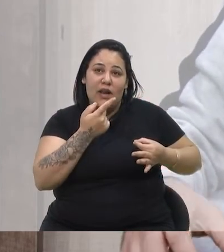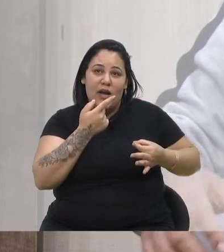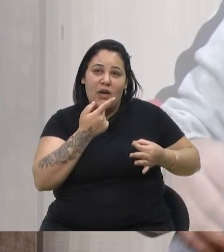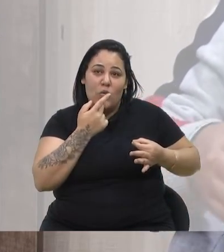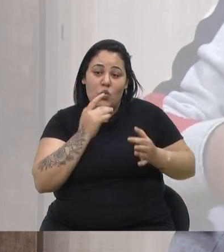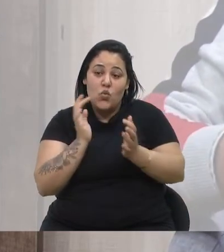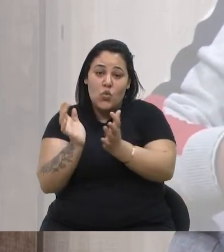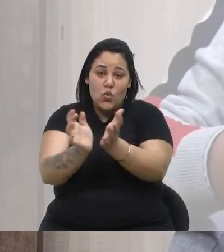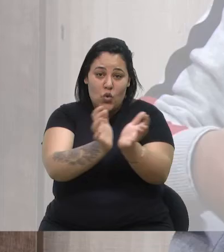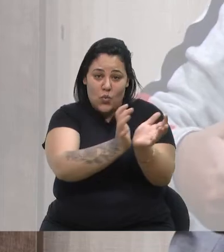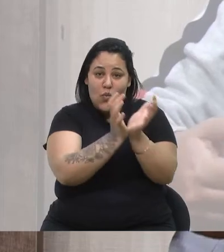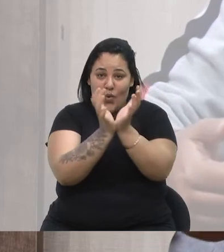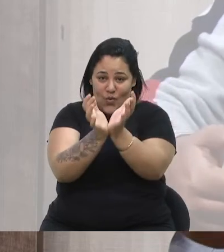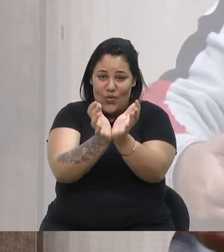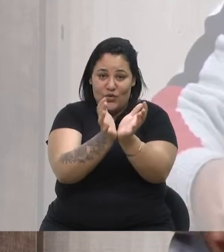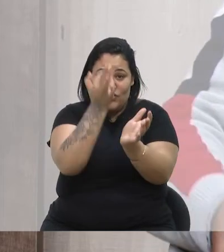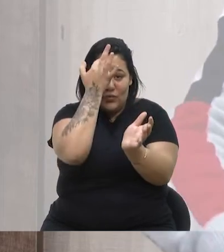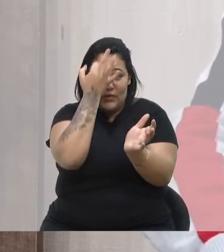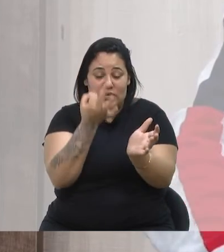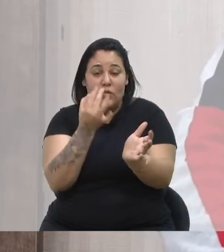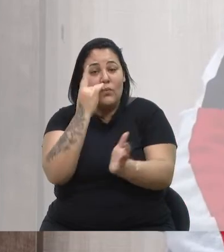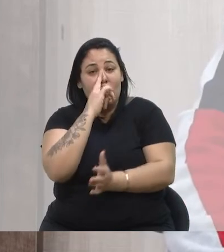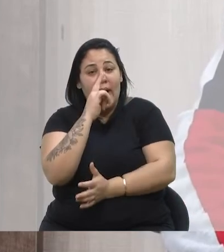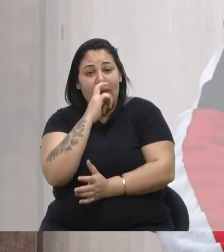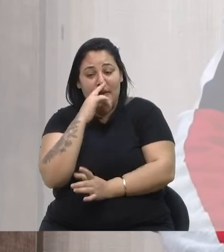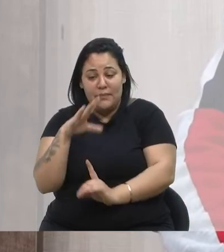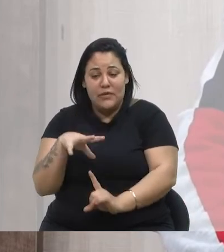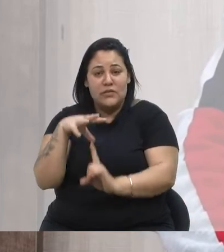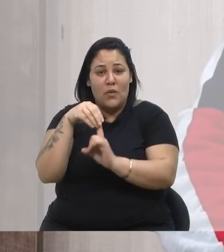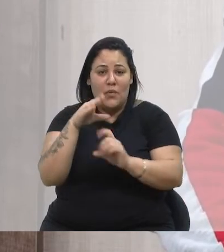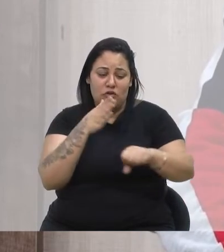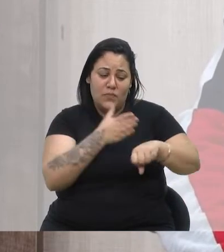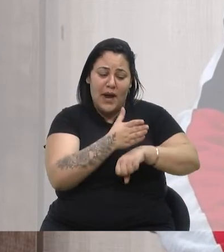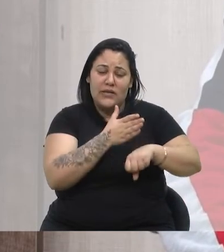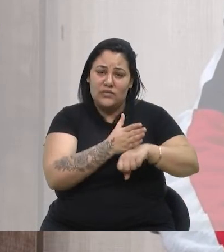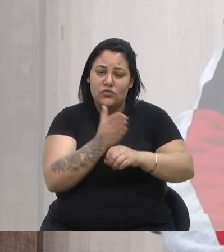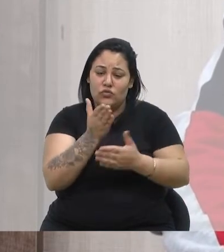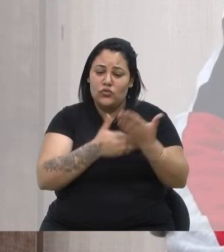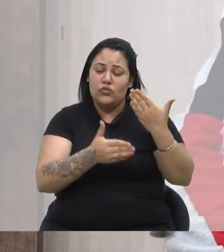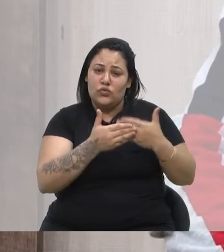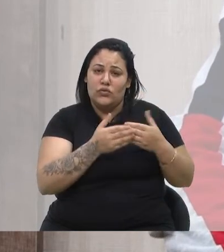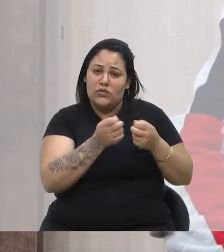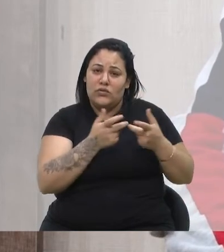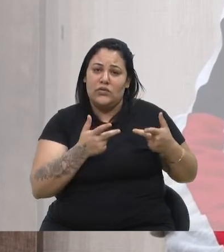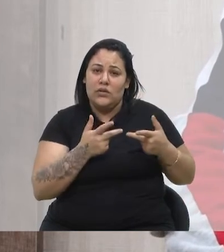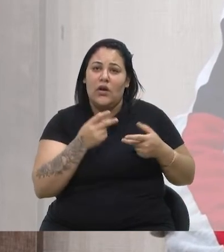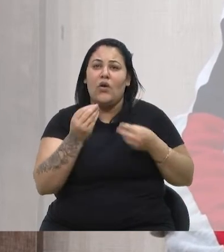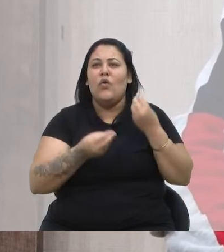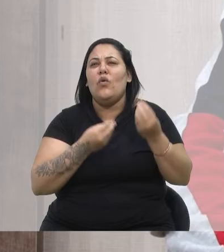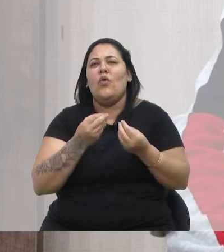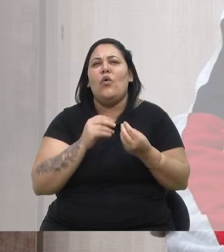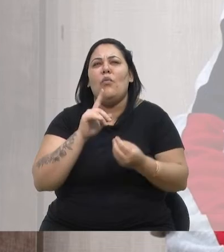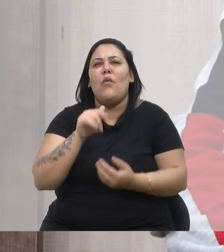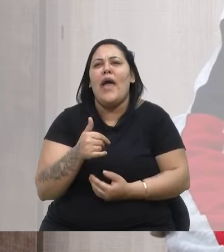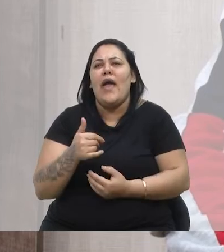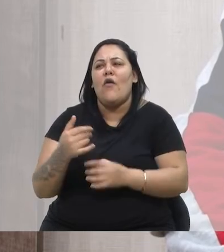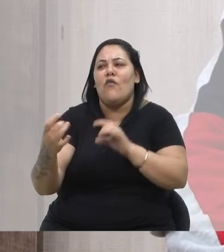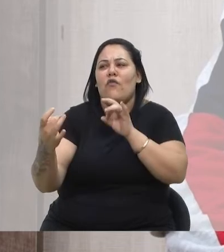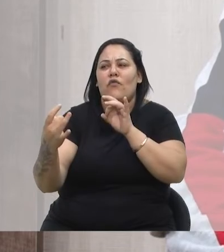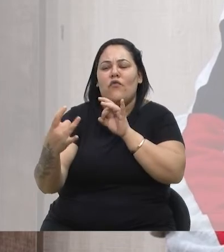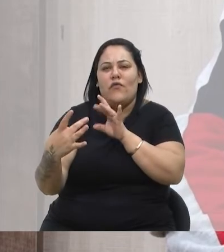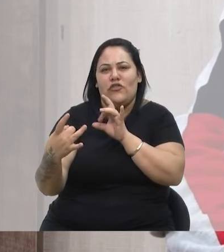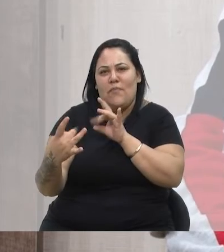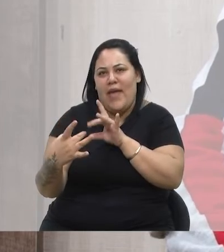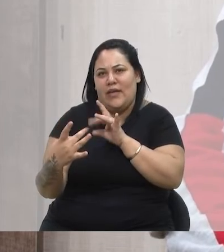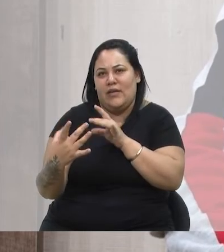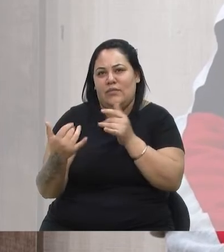retaguarda, no sentido de criar uma rede compreensiva para que os pais, inclusive, participem desse processo.